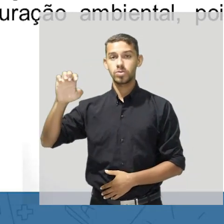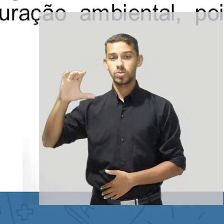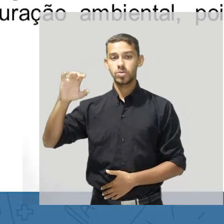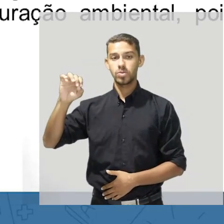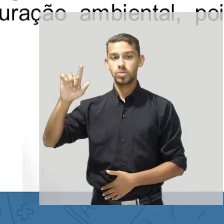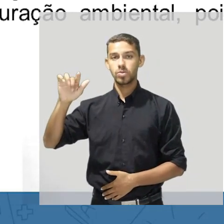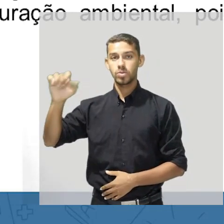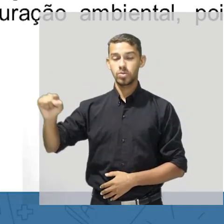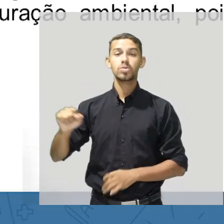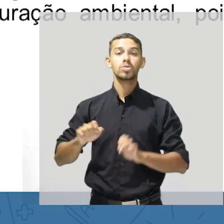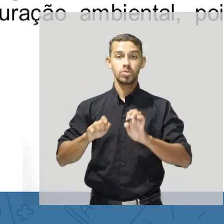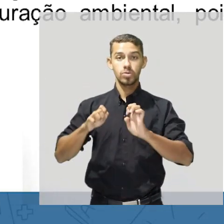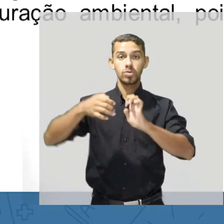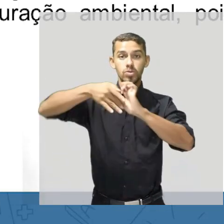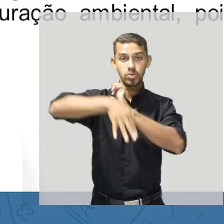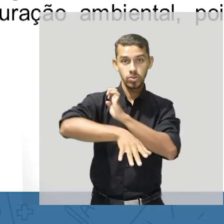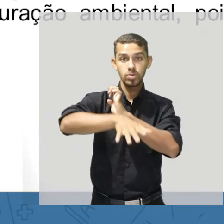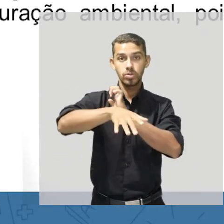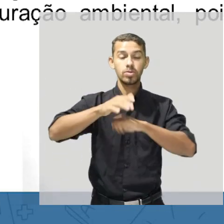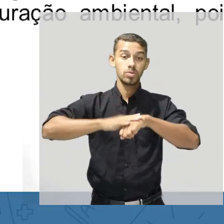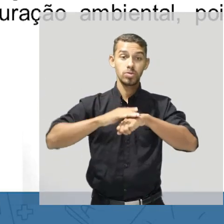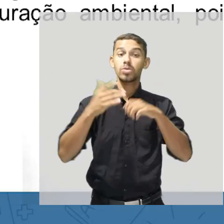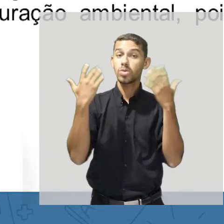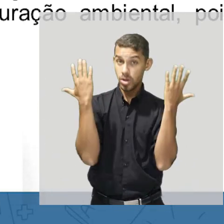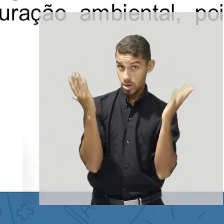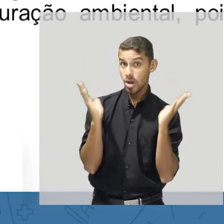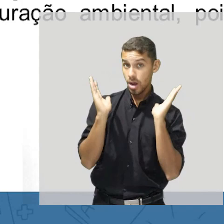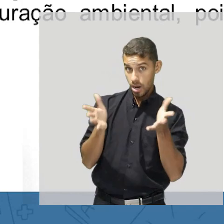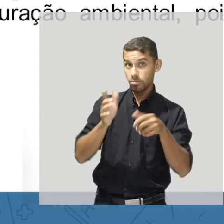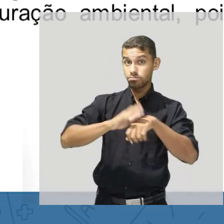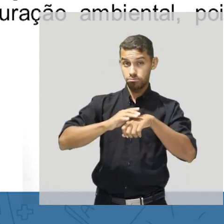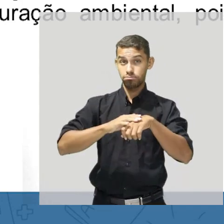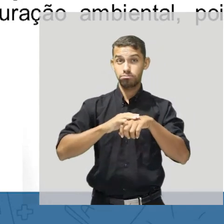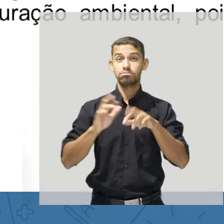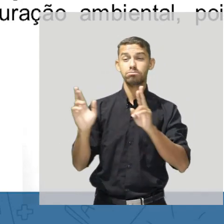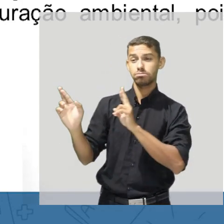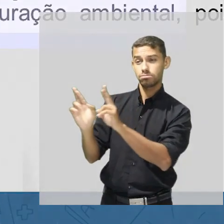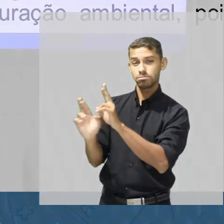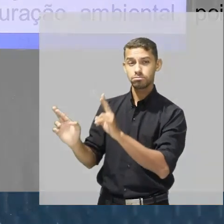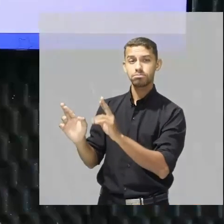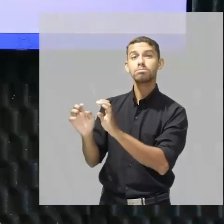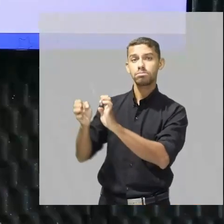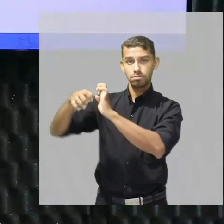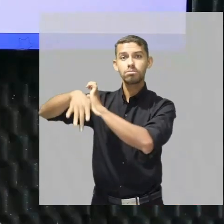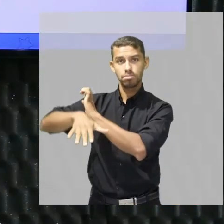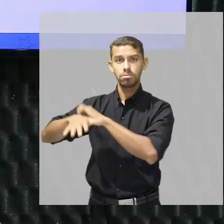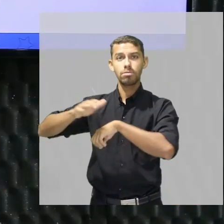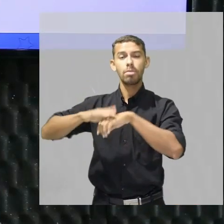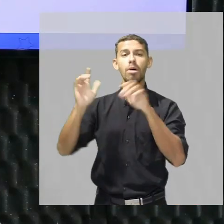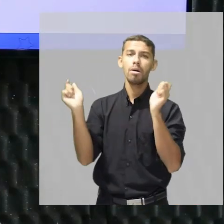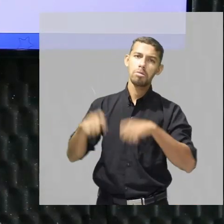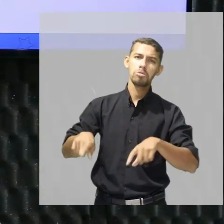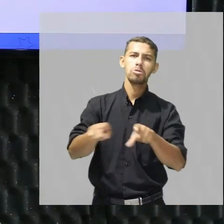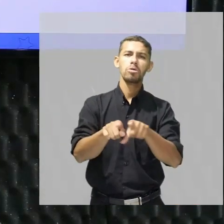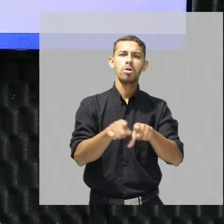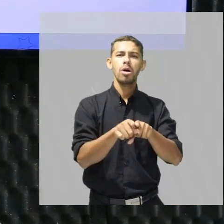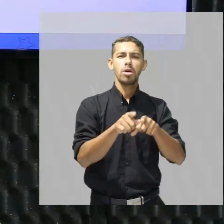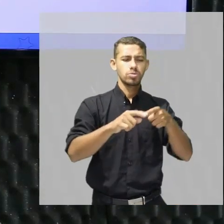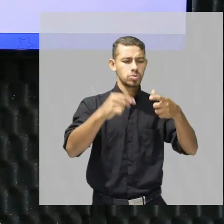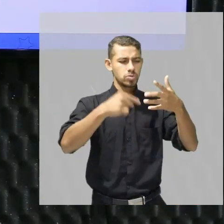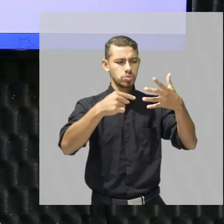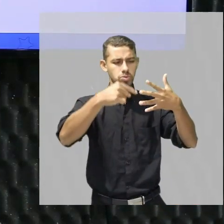conteúdos sobre ecologia, tá pessoal? Já trabalhamos relações ecológicas, já trabalhei com vocês cadeias